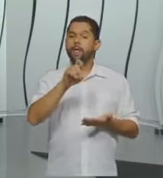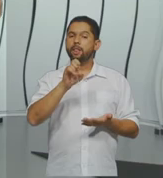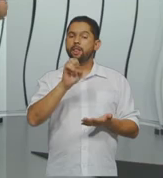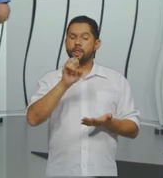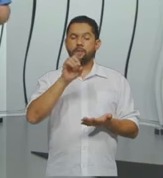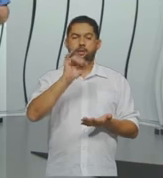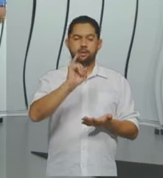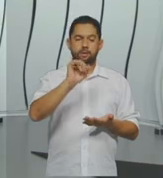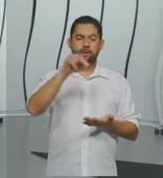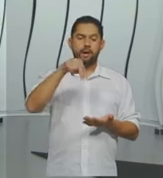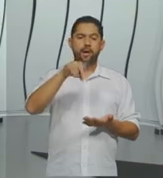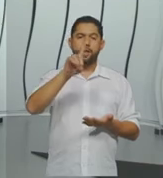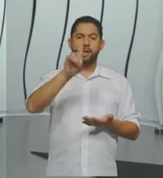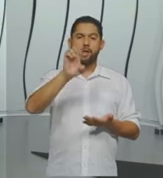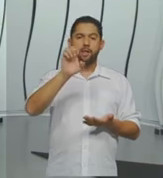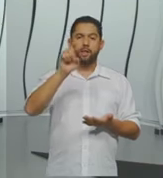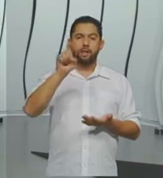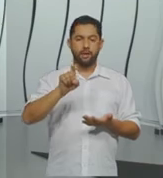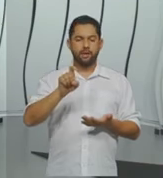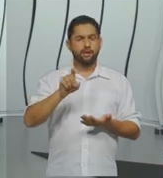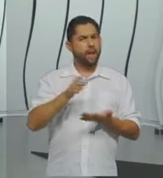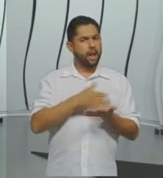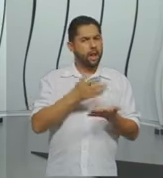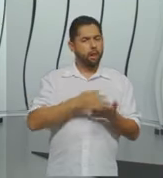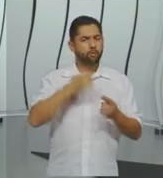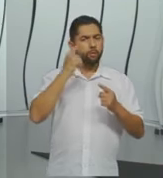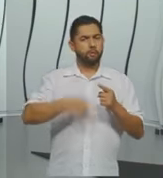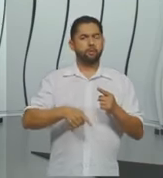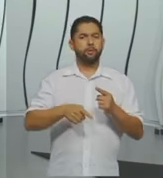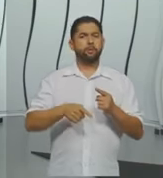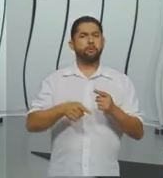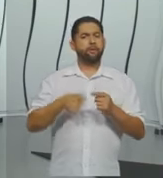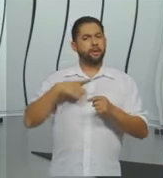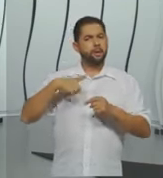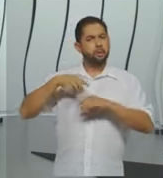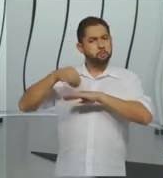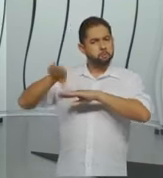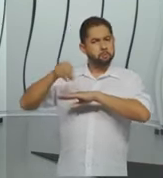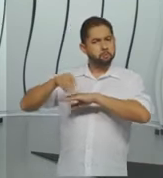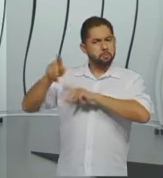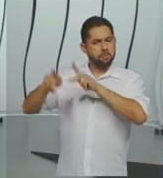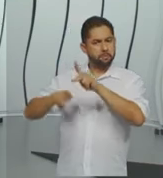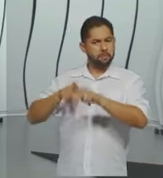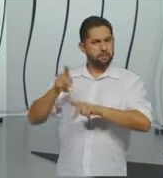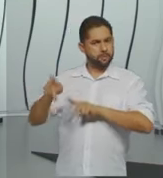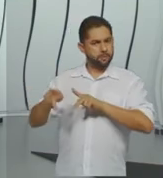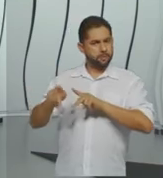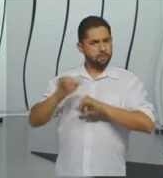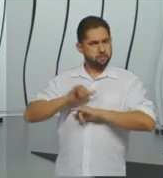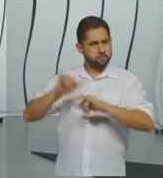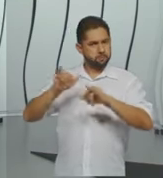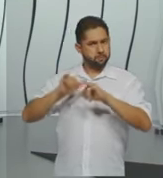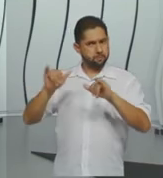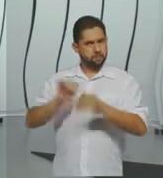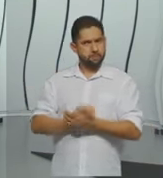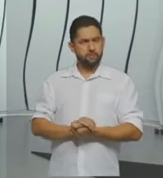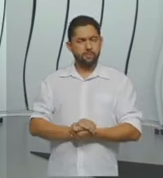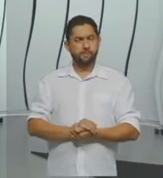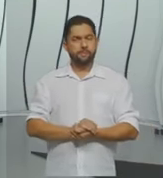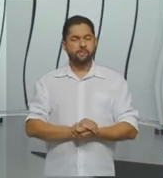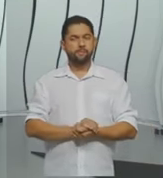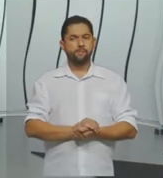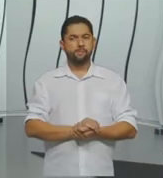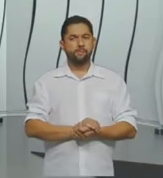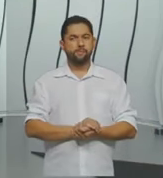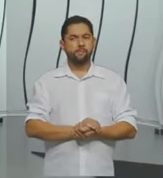uma lista de livros proibidos de divulgação e de leitura pela comunidade como um todo.